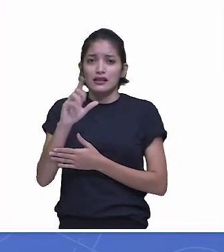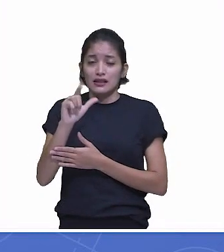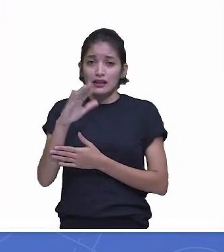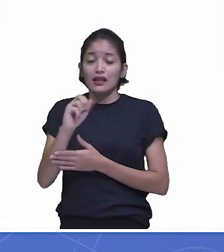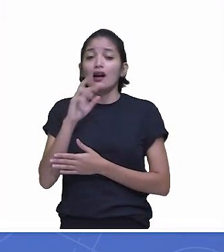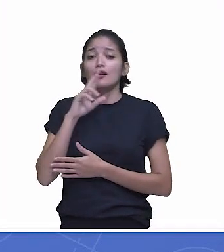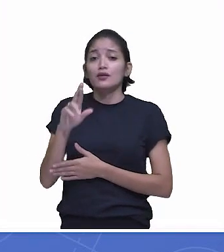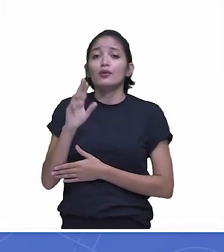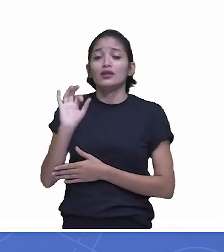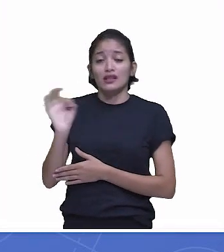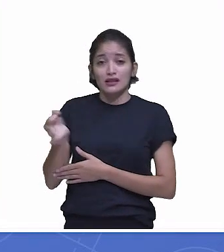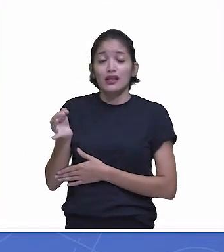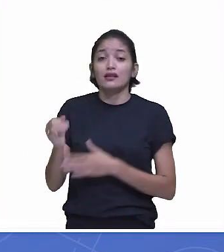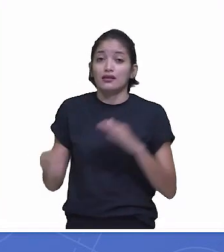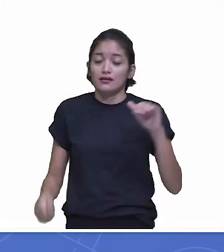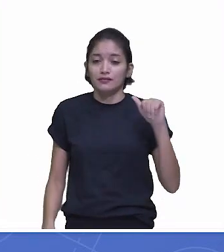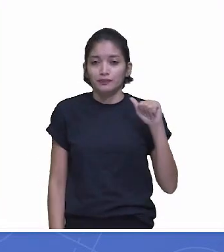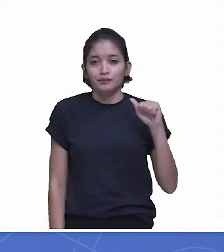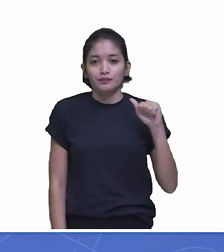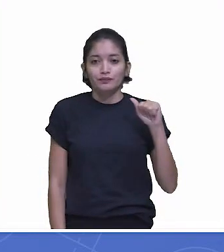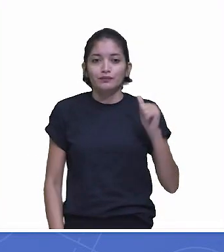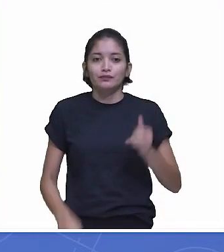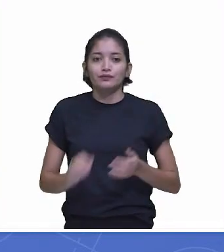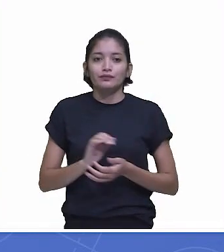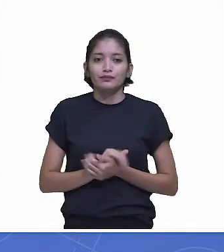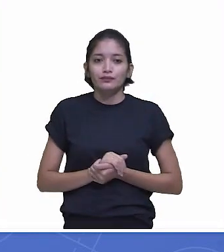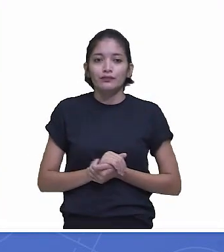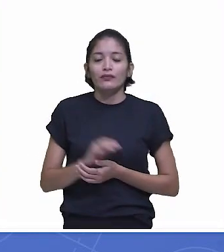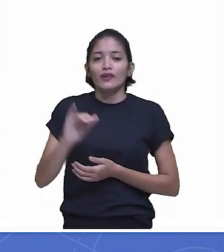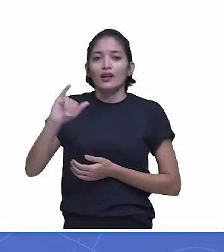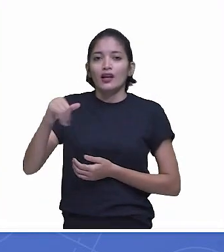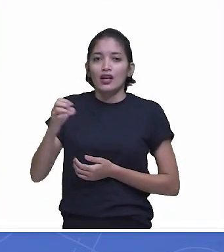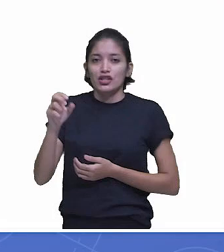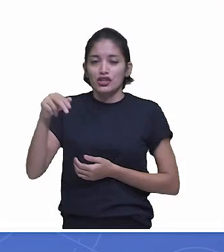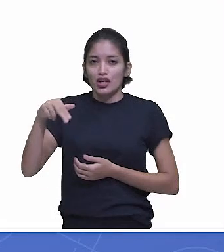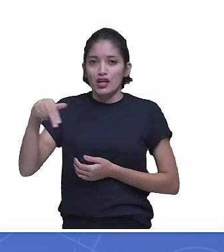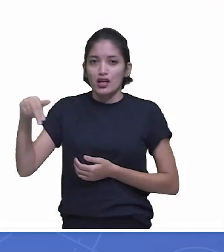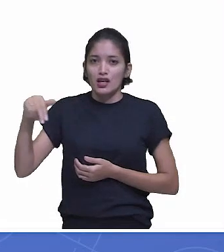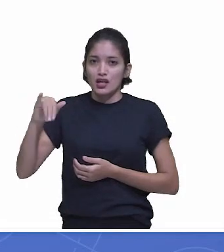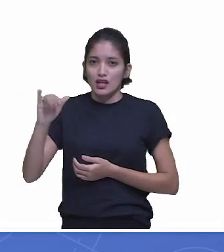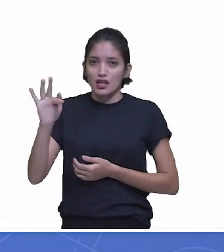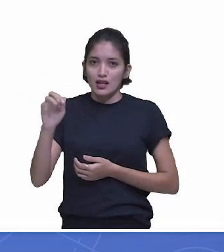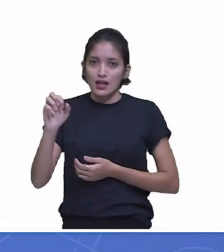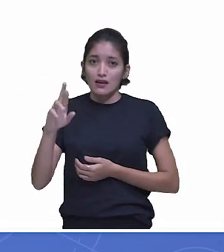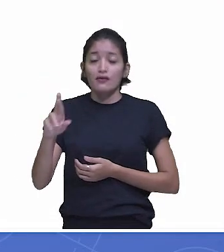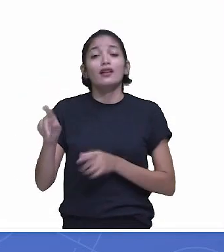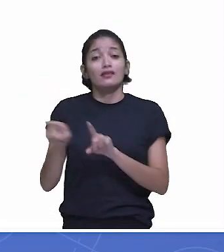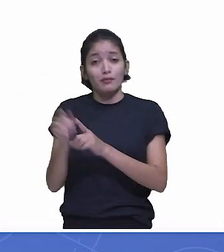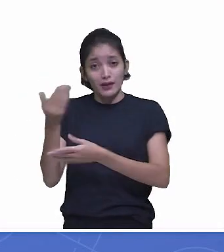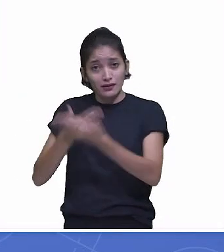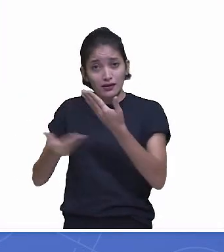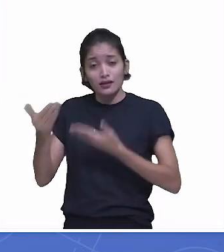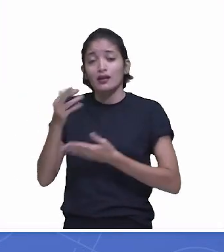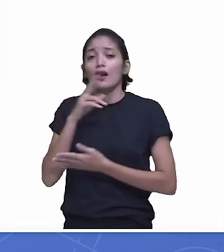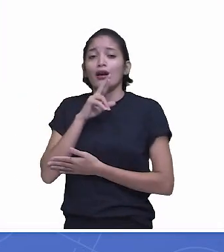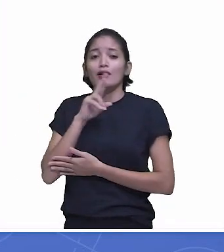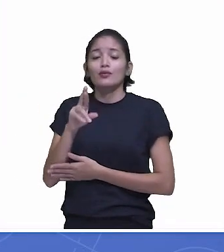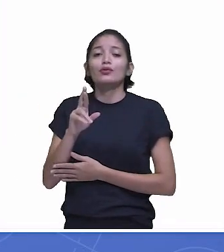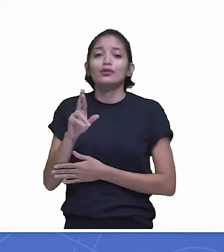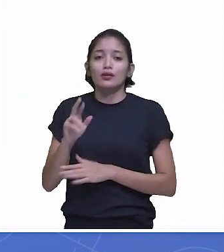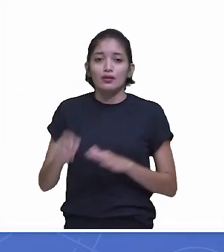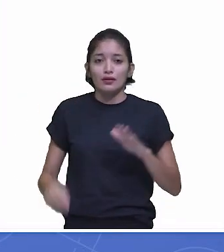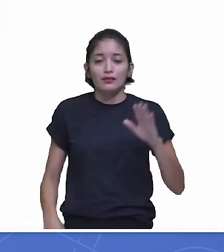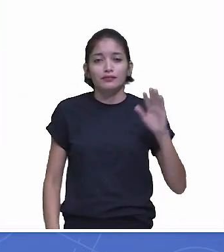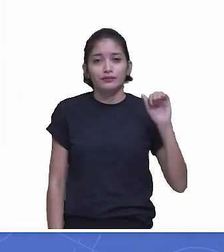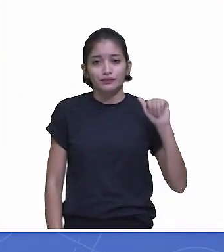dessa questão é a letra A, certo? A Jennifer também interagindo com a gente, afirmando que é a